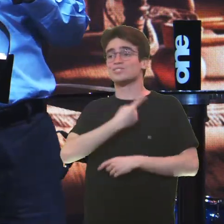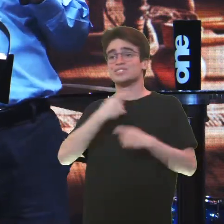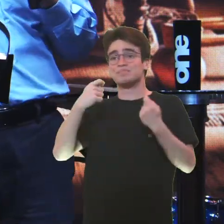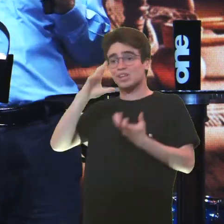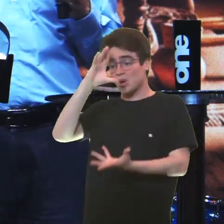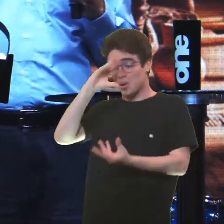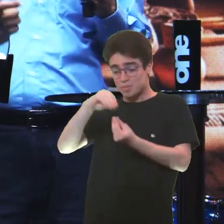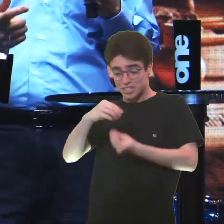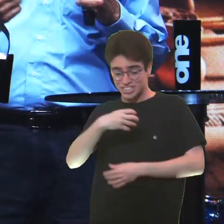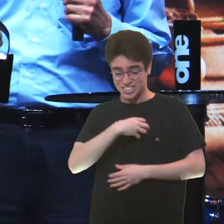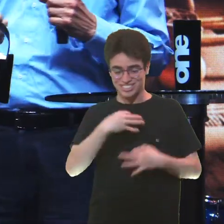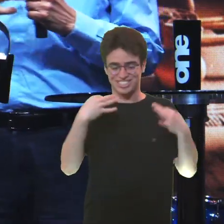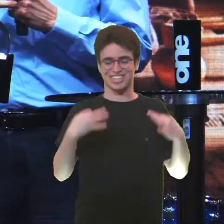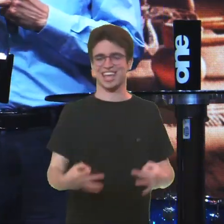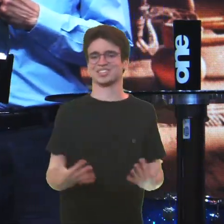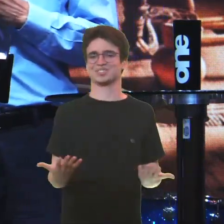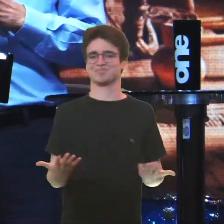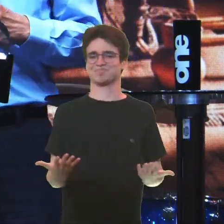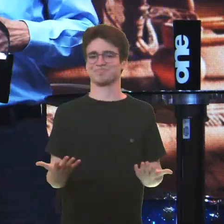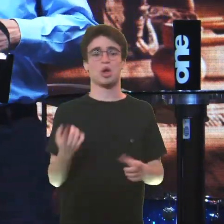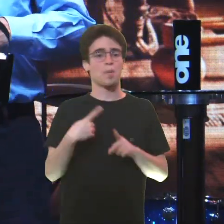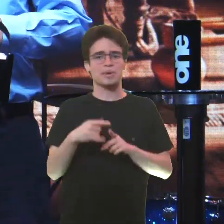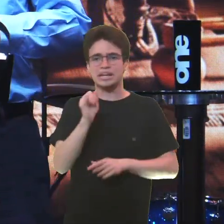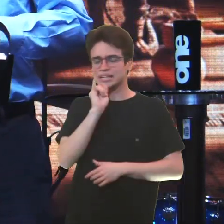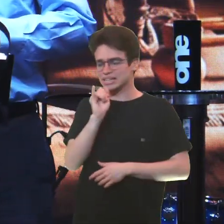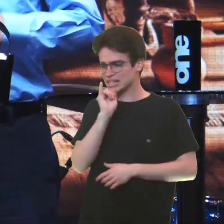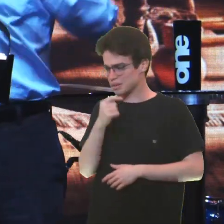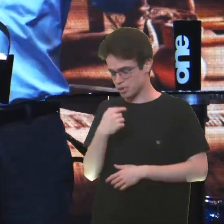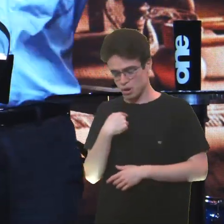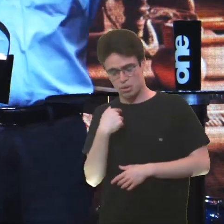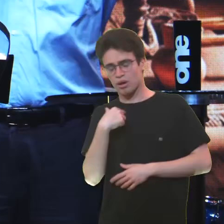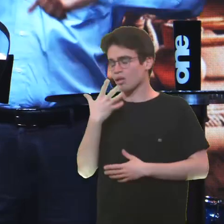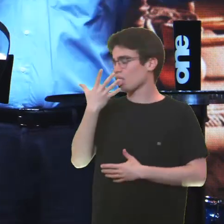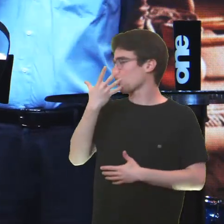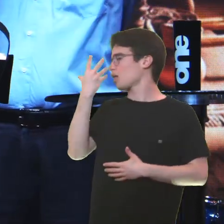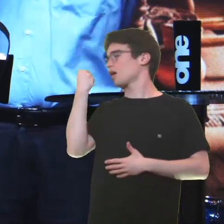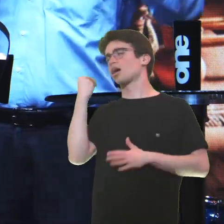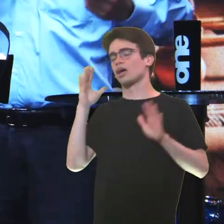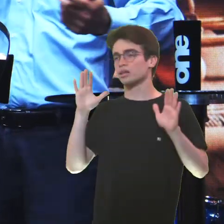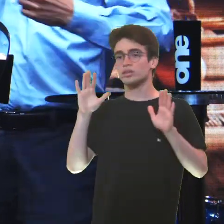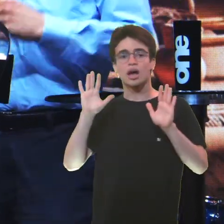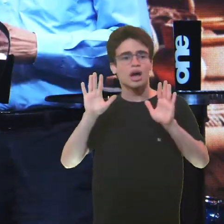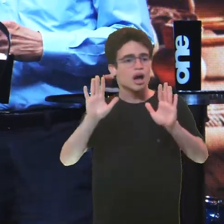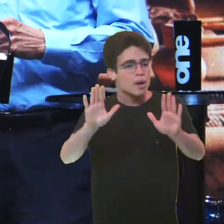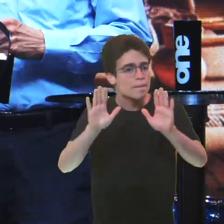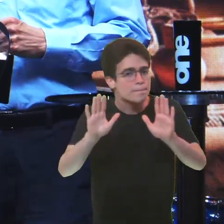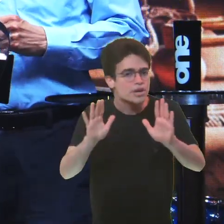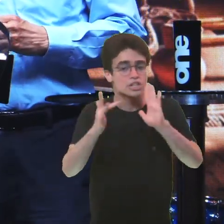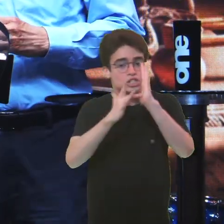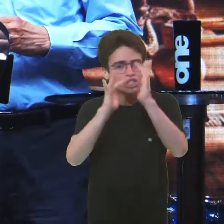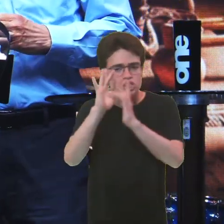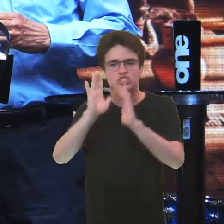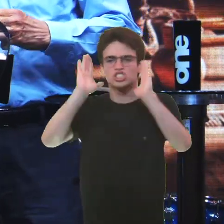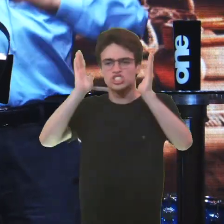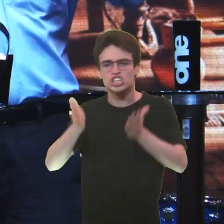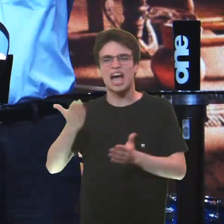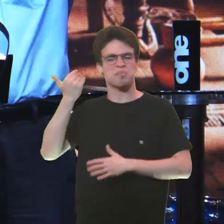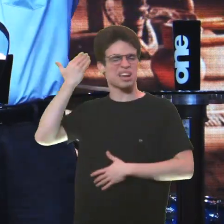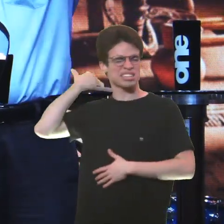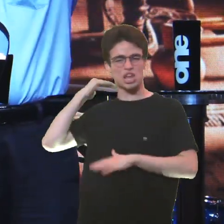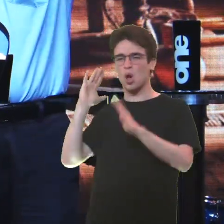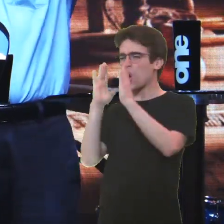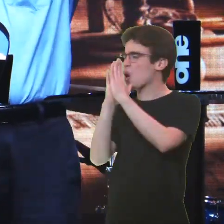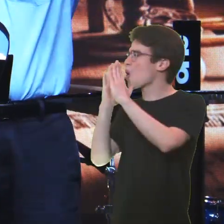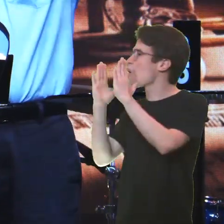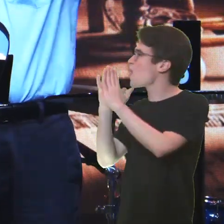correta. porque no debemos olvidar Porque não devemos nos esquecer que Jesús también oró al Padre, que Jesus também orou ao Pai,